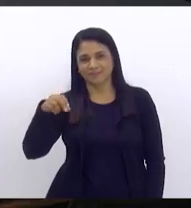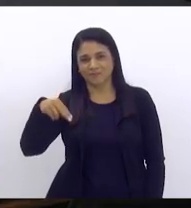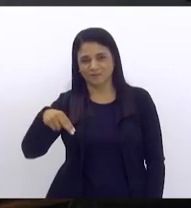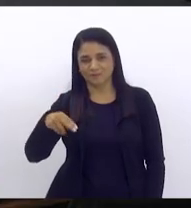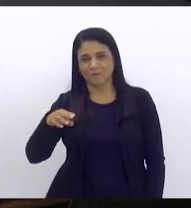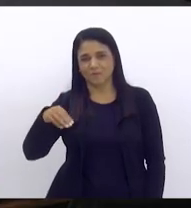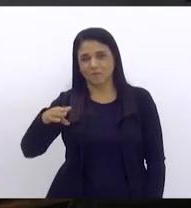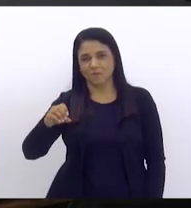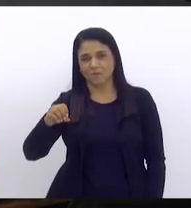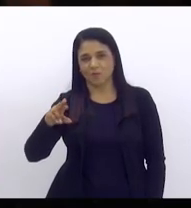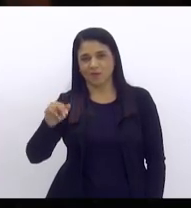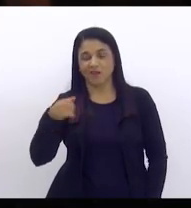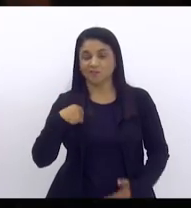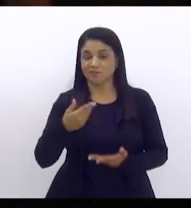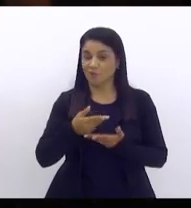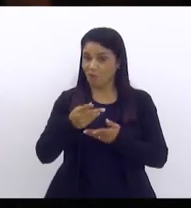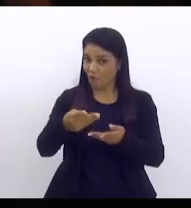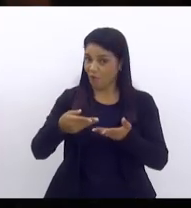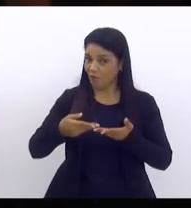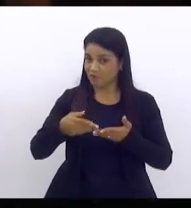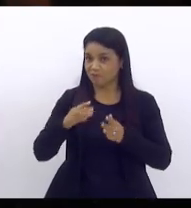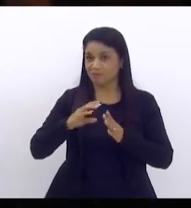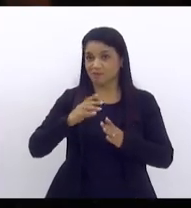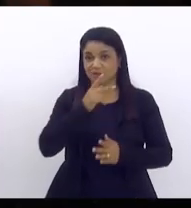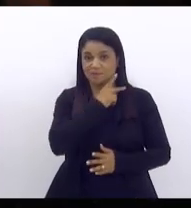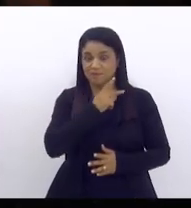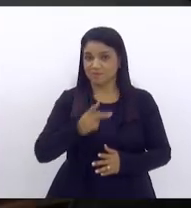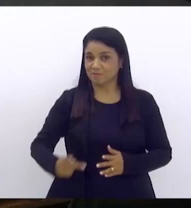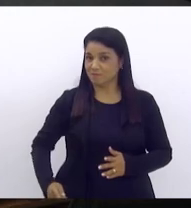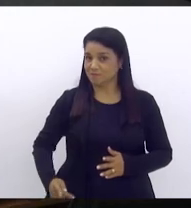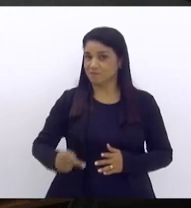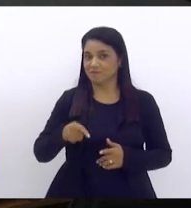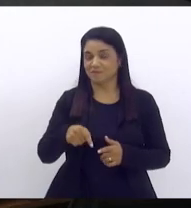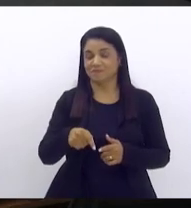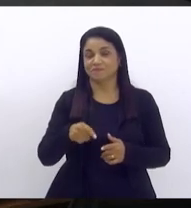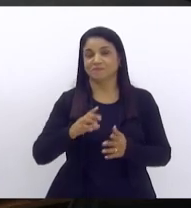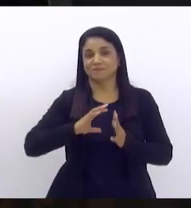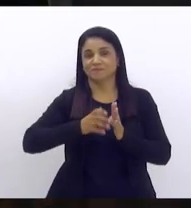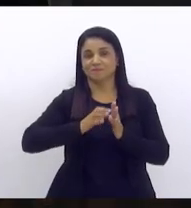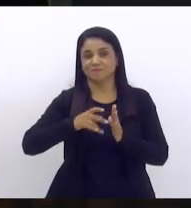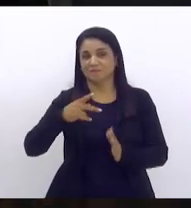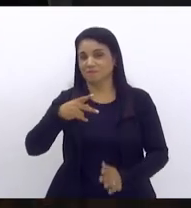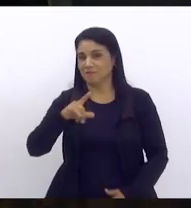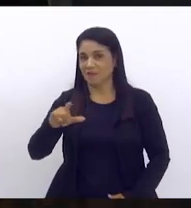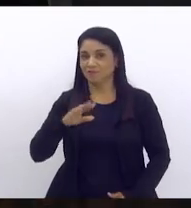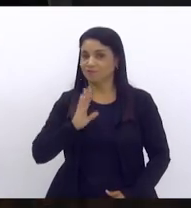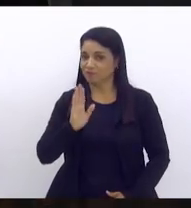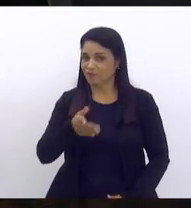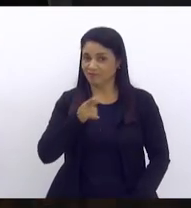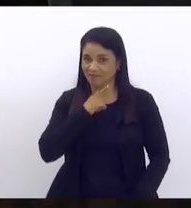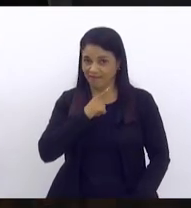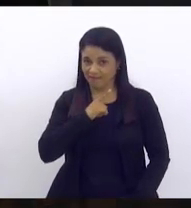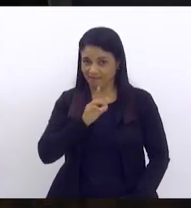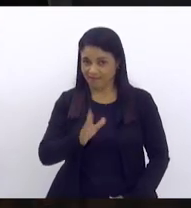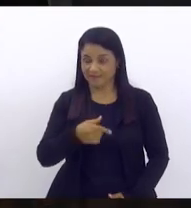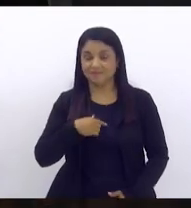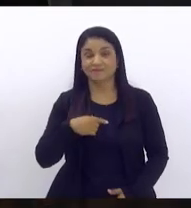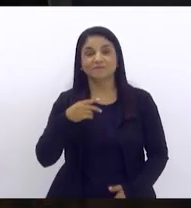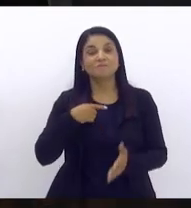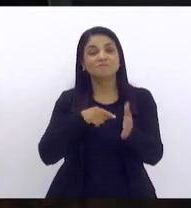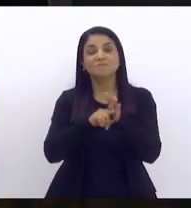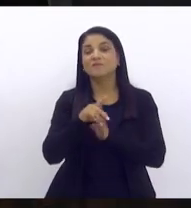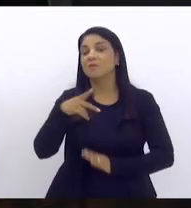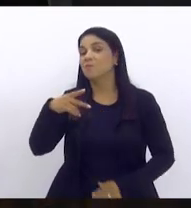ser o prefeito do PL, Vossa Excelência já tem, Rodrigo Amorim. Obrigado, deputado Paubel. Vou fazer uso da palavra. E se o deputado Paubel, o